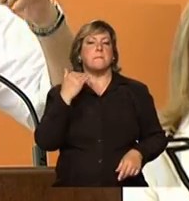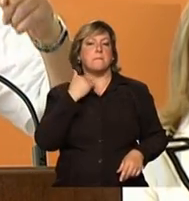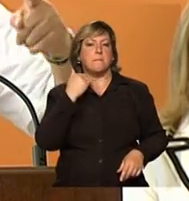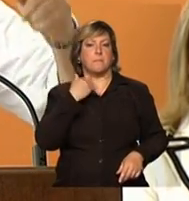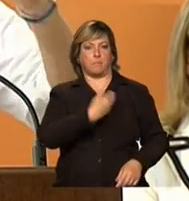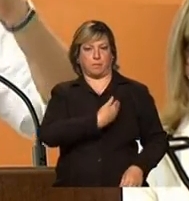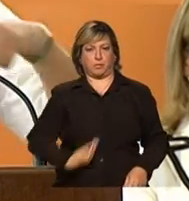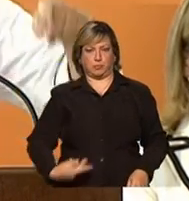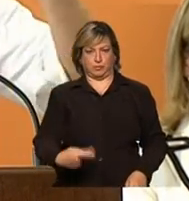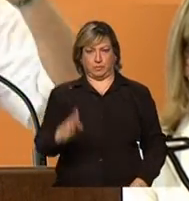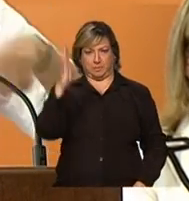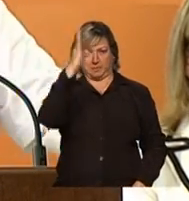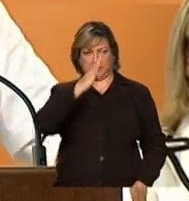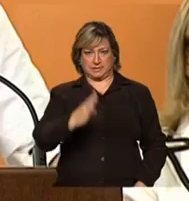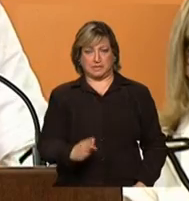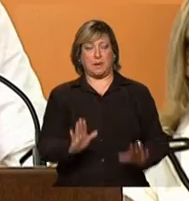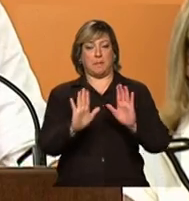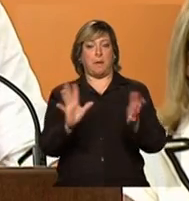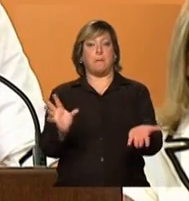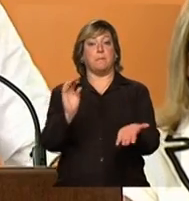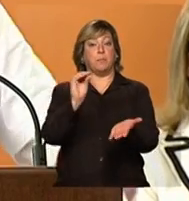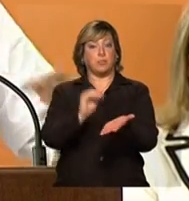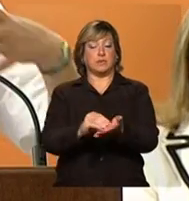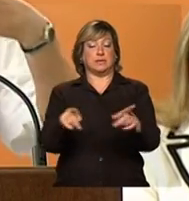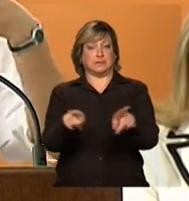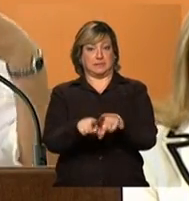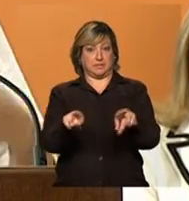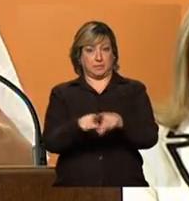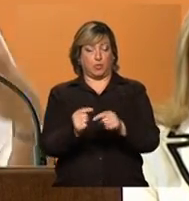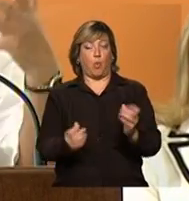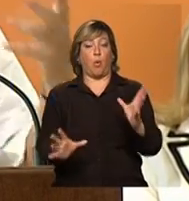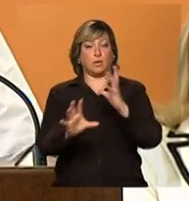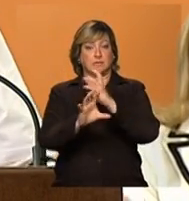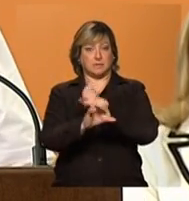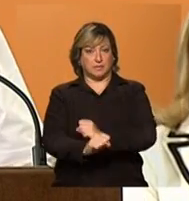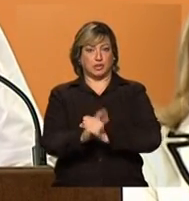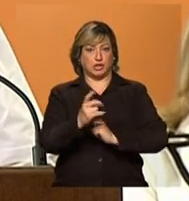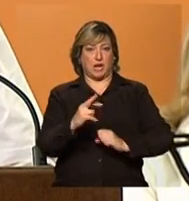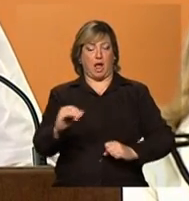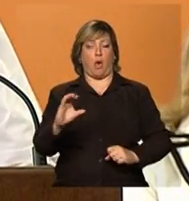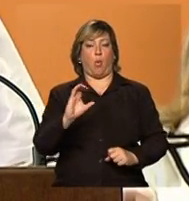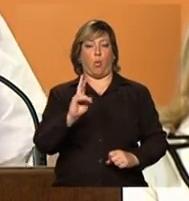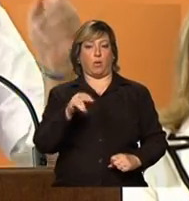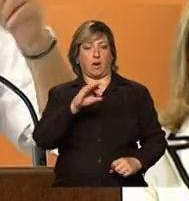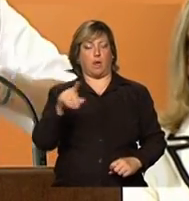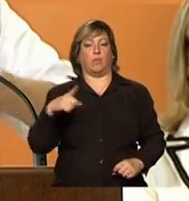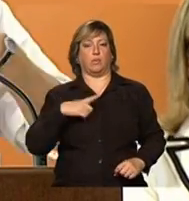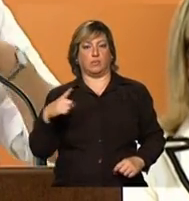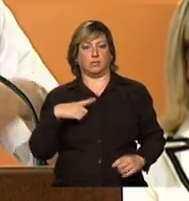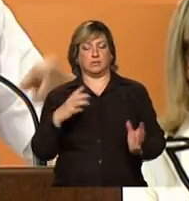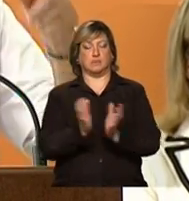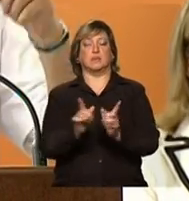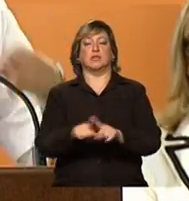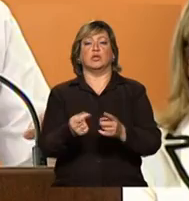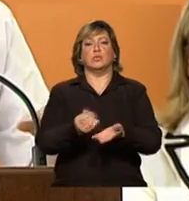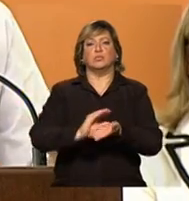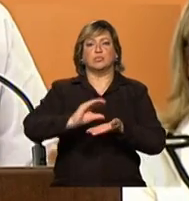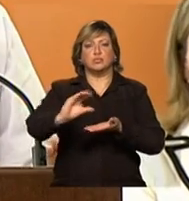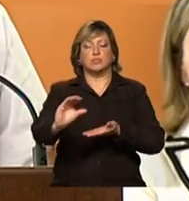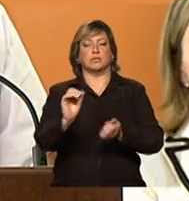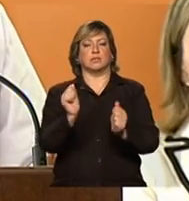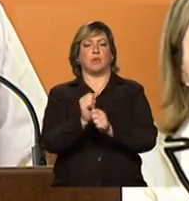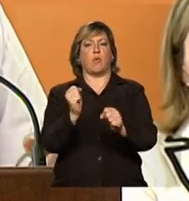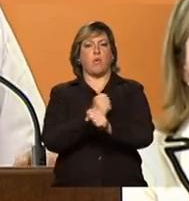mas colocamos do orçamento geral da União uma quantidade expressiva de recursos para financiar